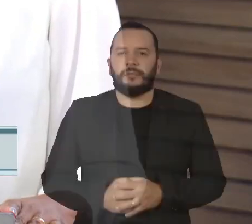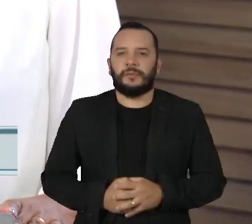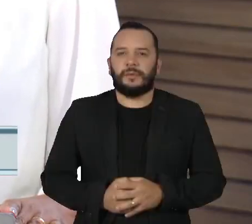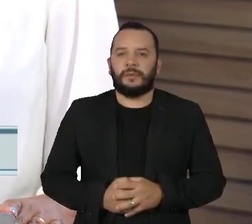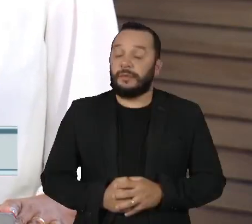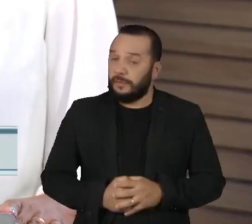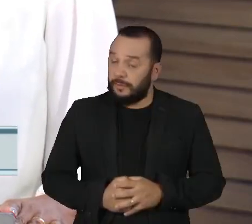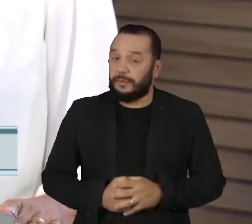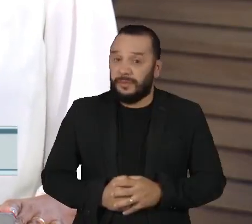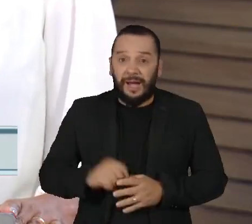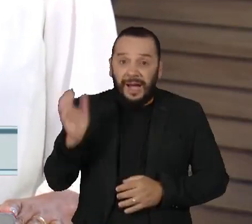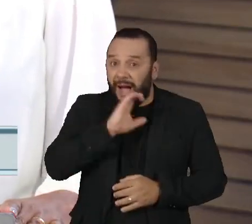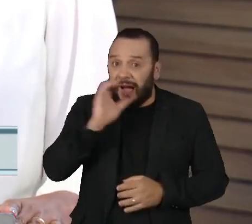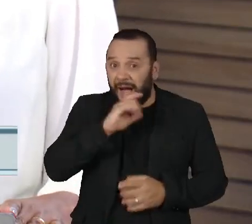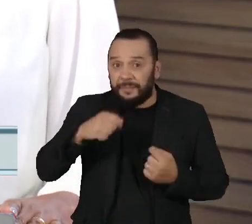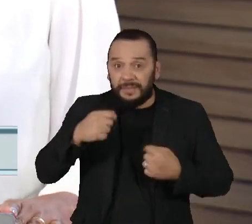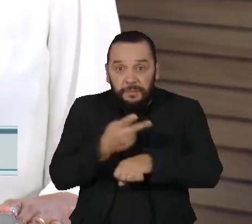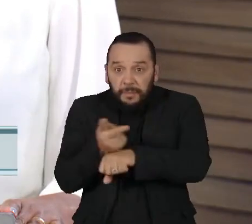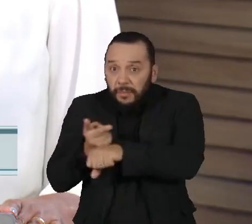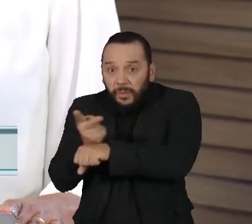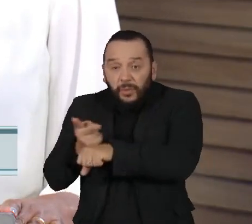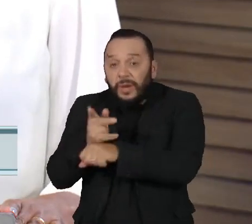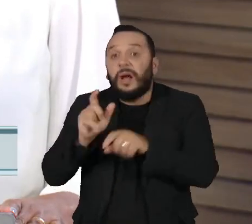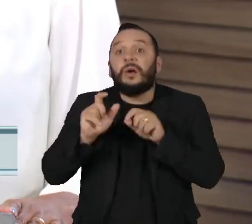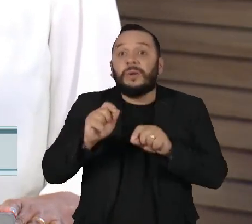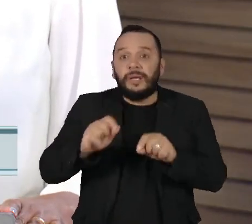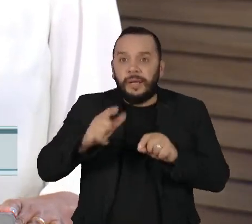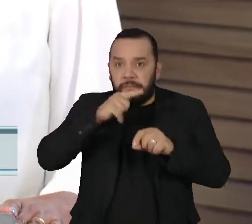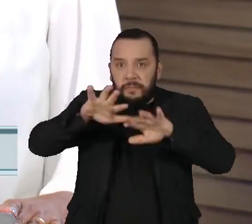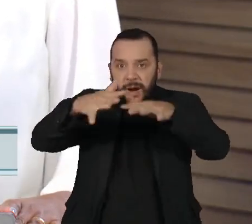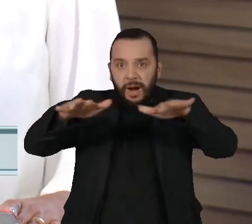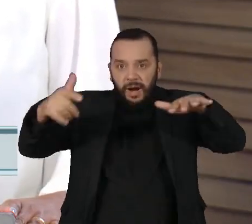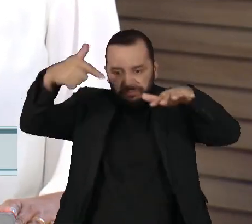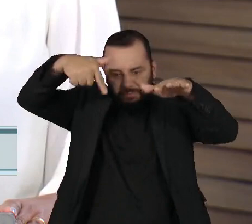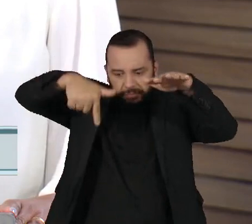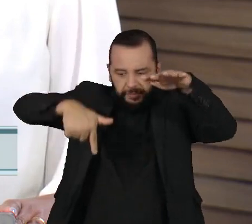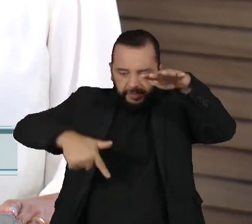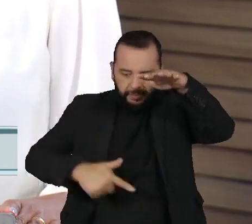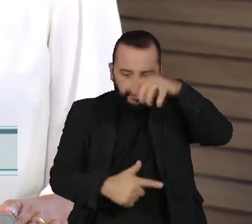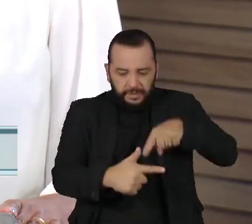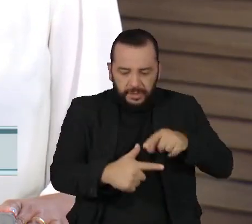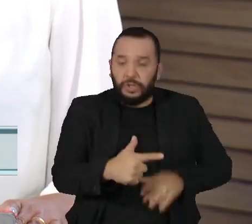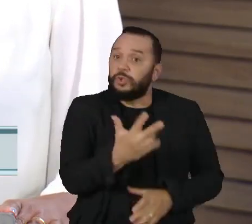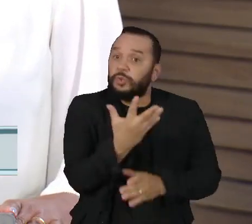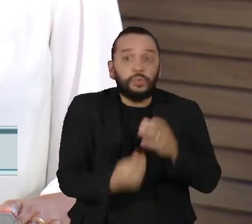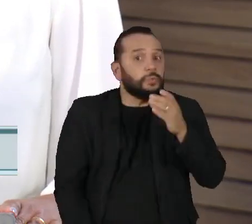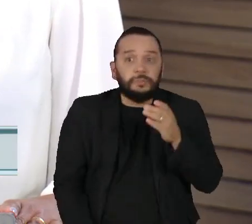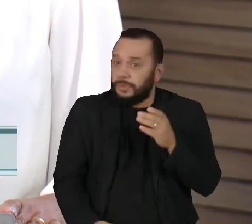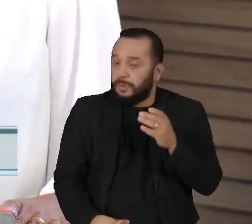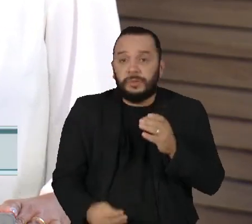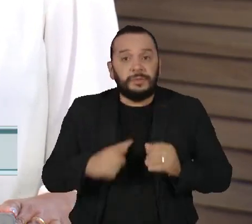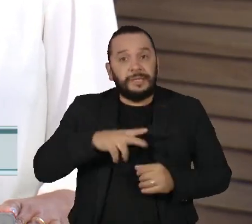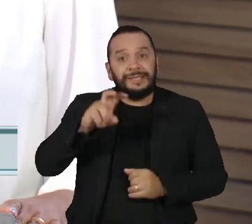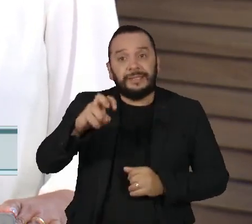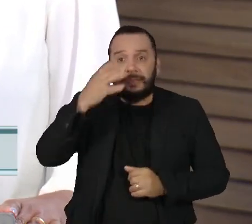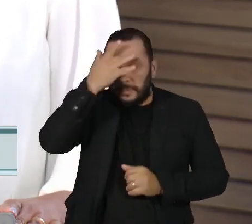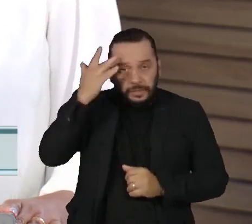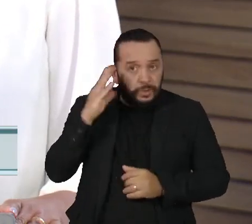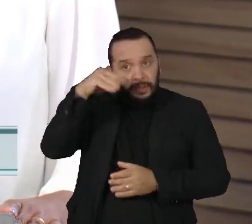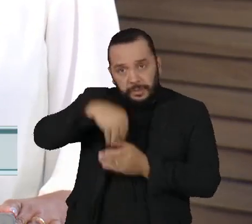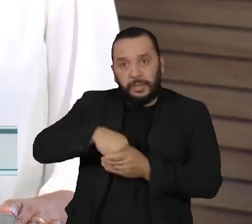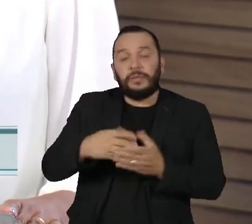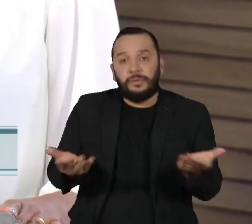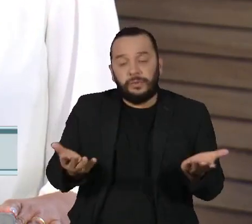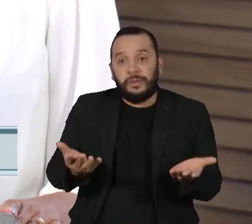o tempo corre contra as equipes que procuram submersível que desapareceu no Oceano Atlântico com cinco pessoas a Bordo